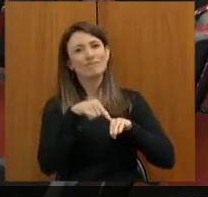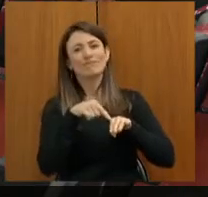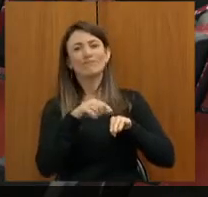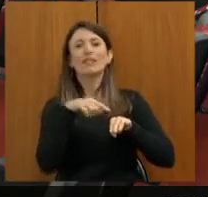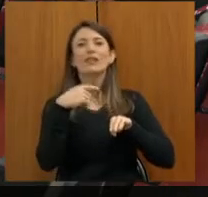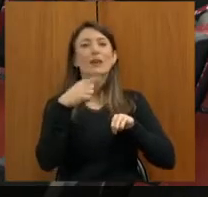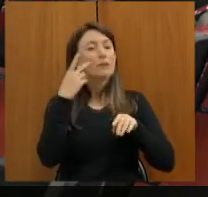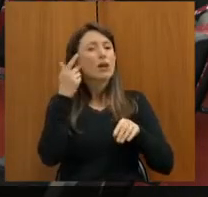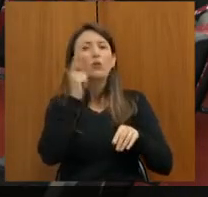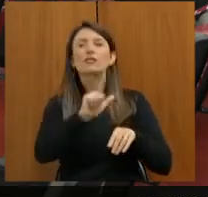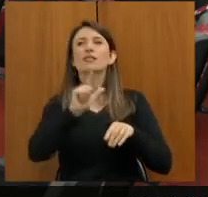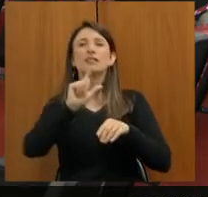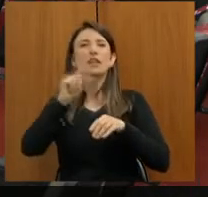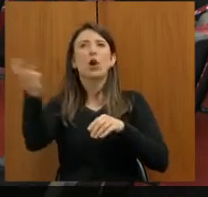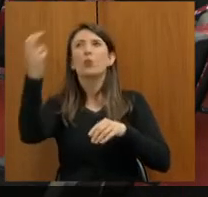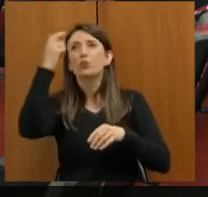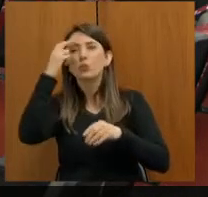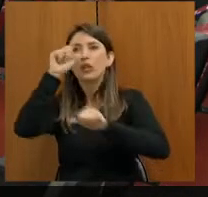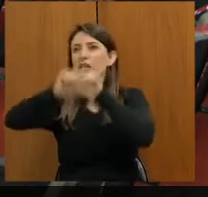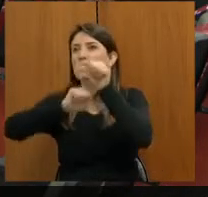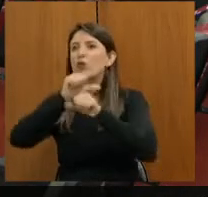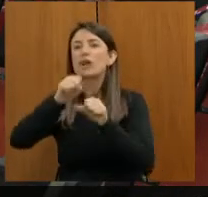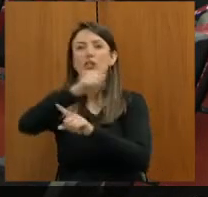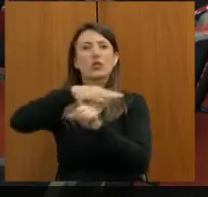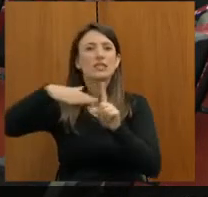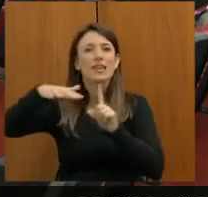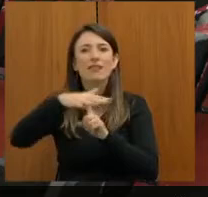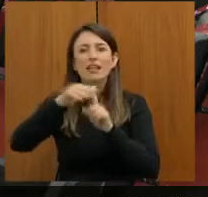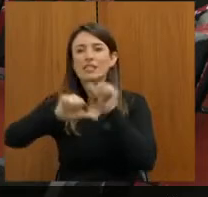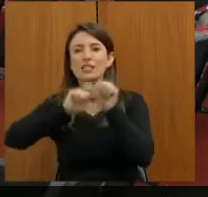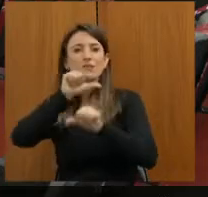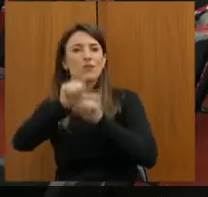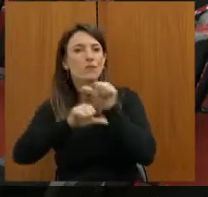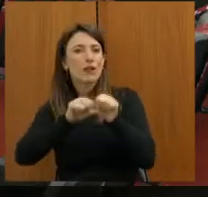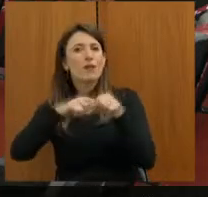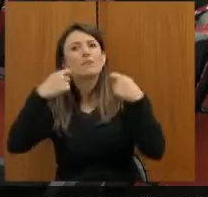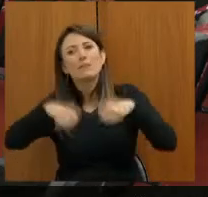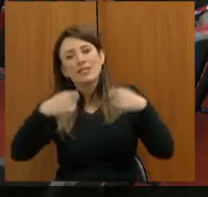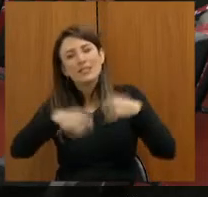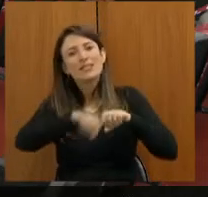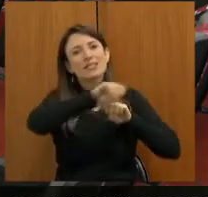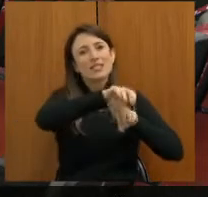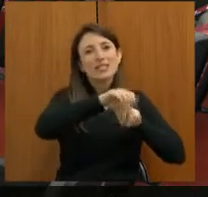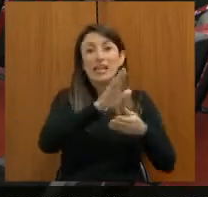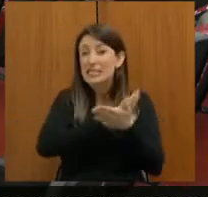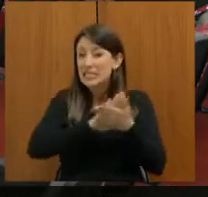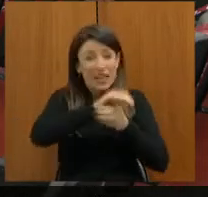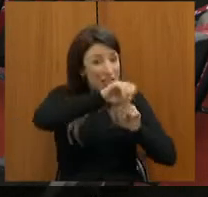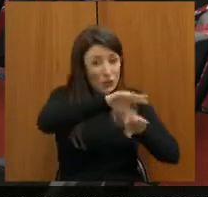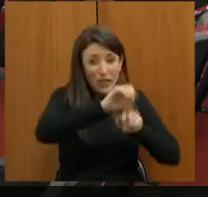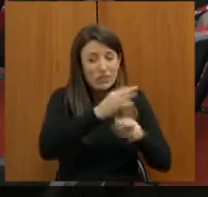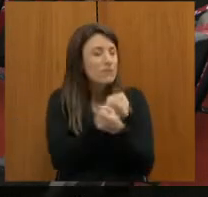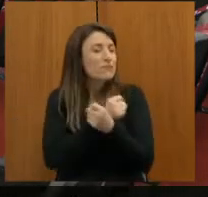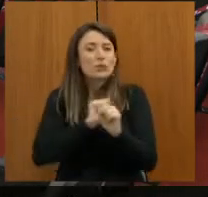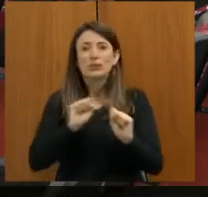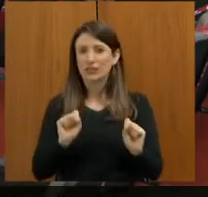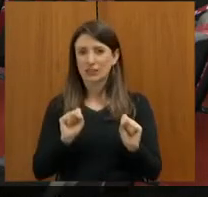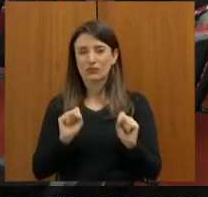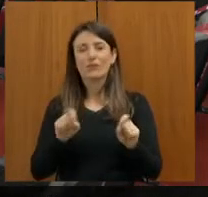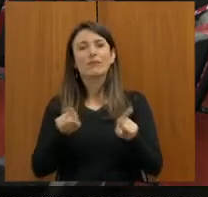a cultura transformar a sociedade é diria quase impossível precisamos também romper o silêncio